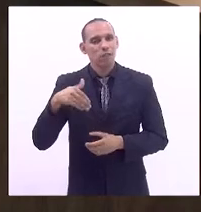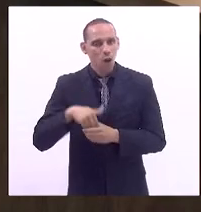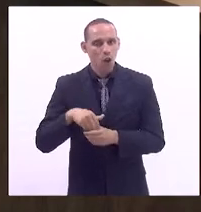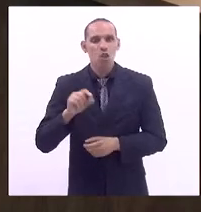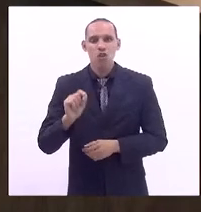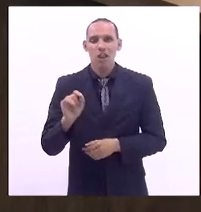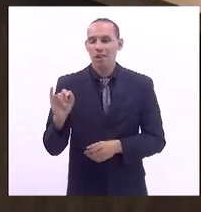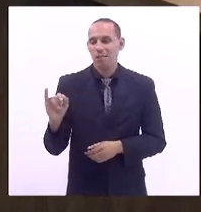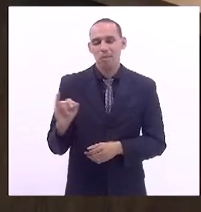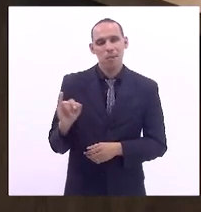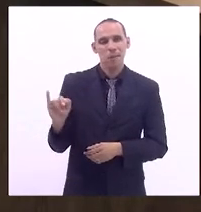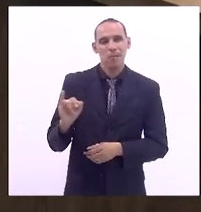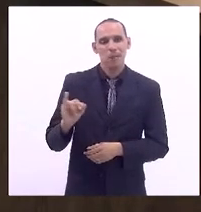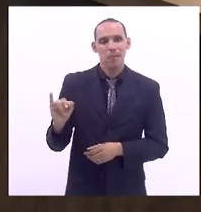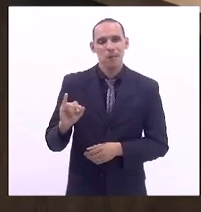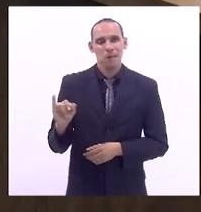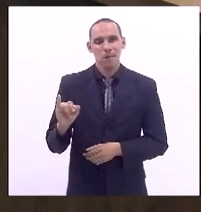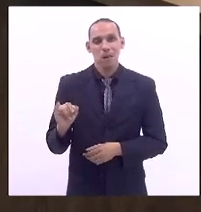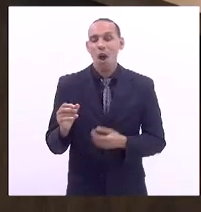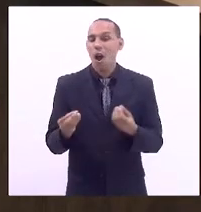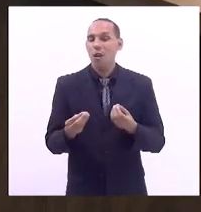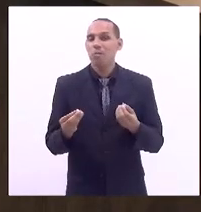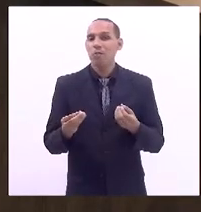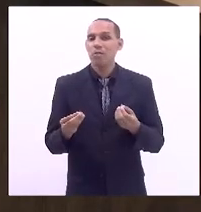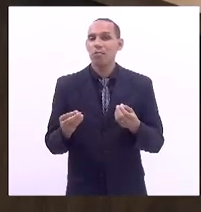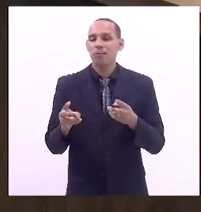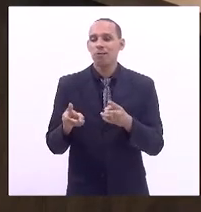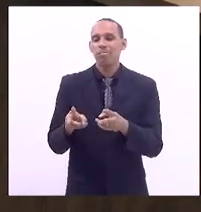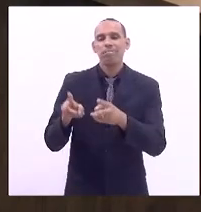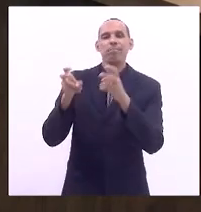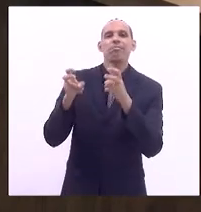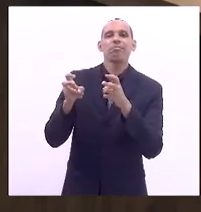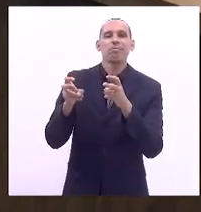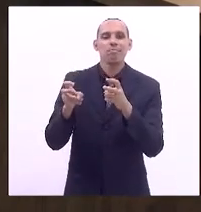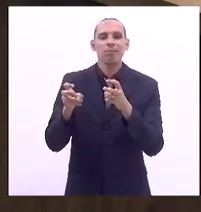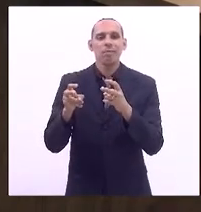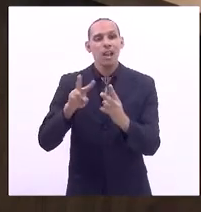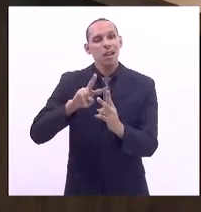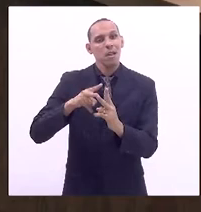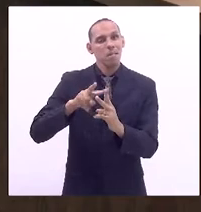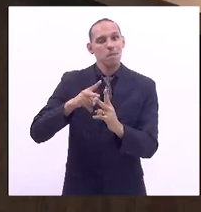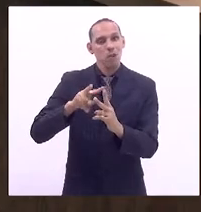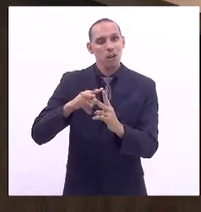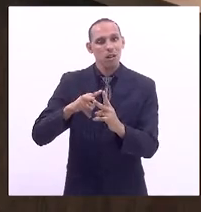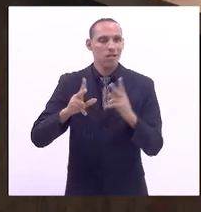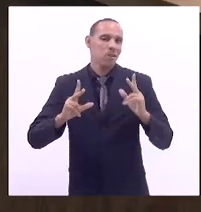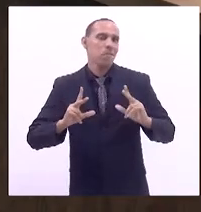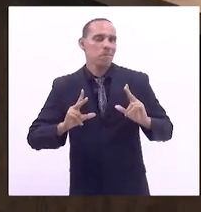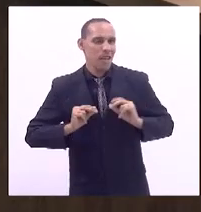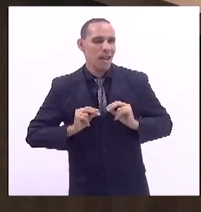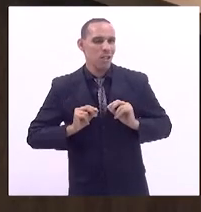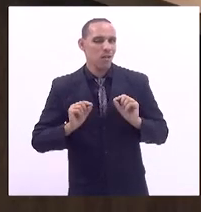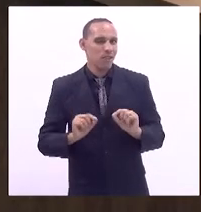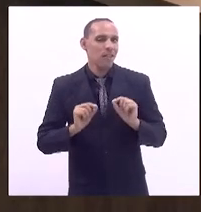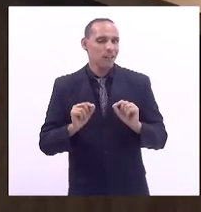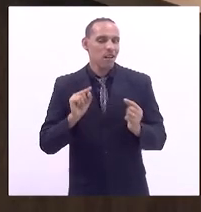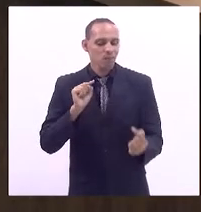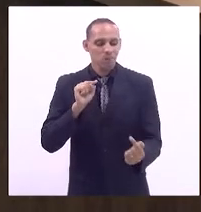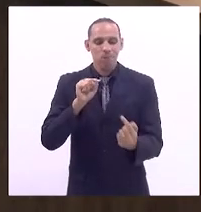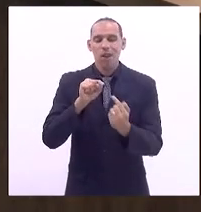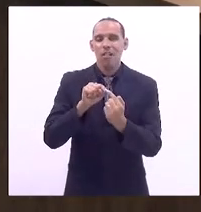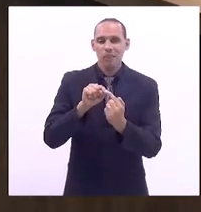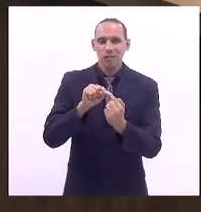na tributação reconhecendo a hipótese não há da forma do mérito ser